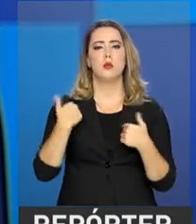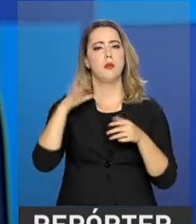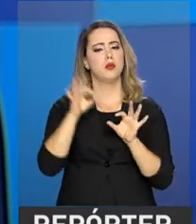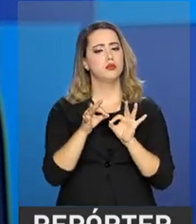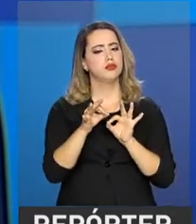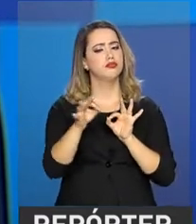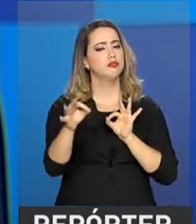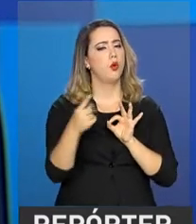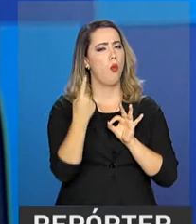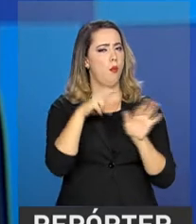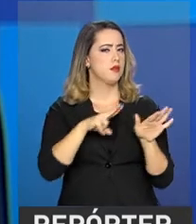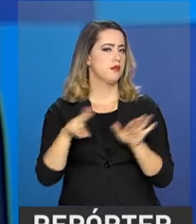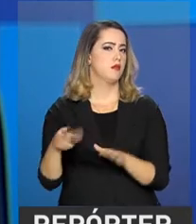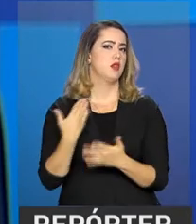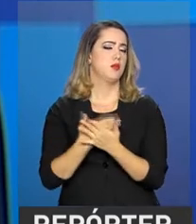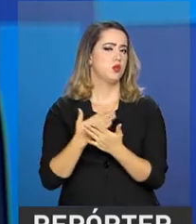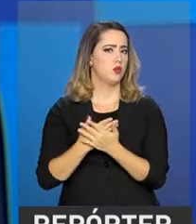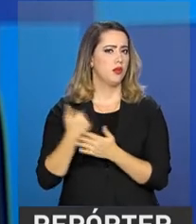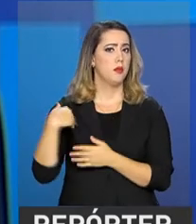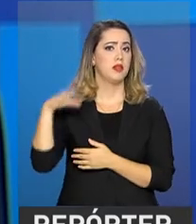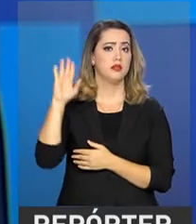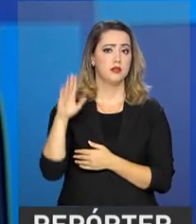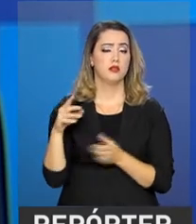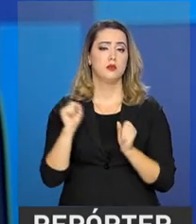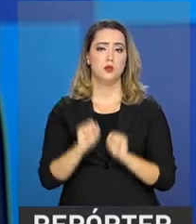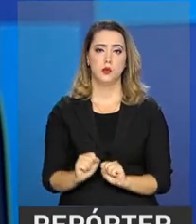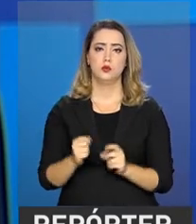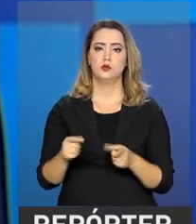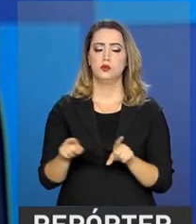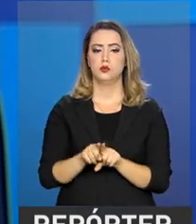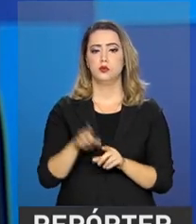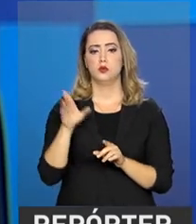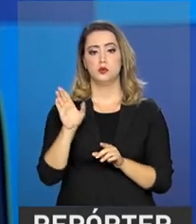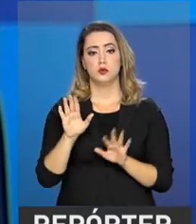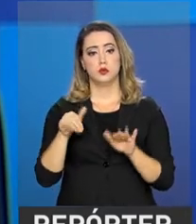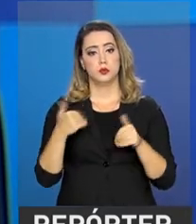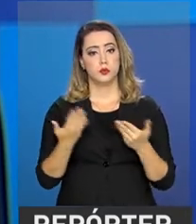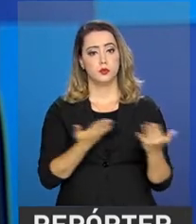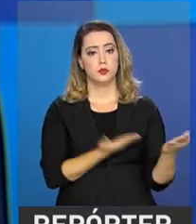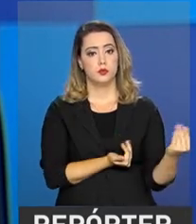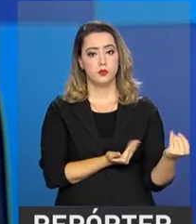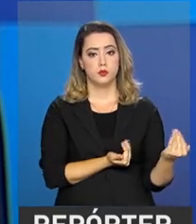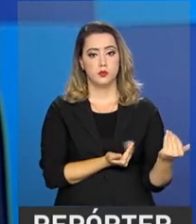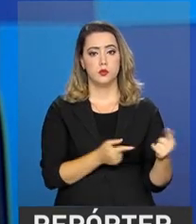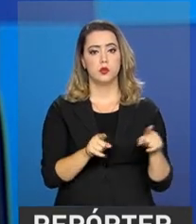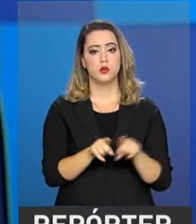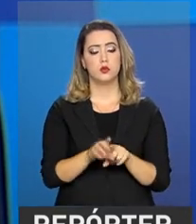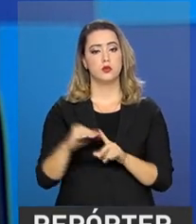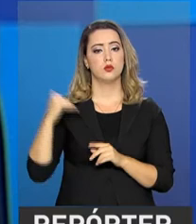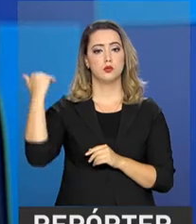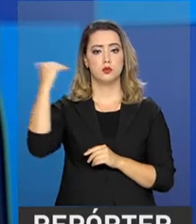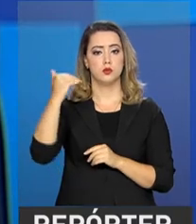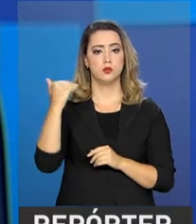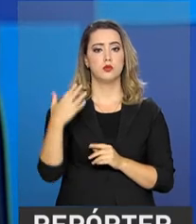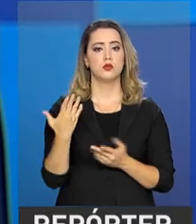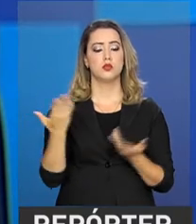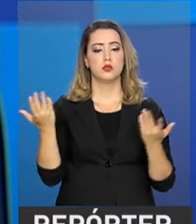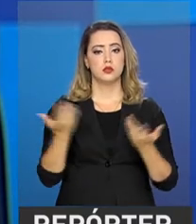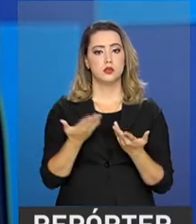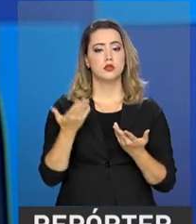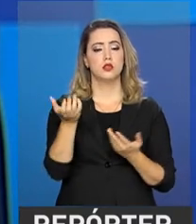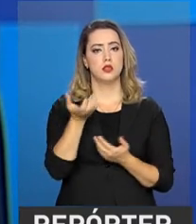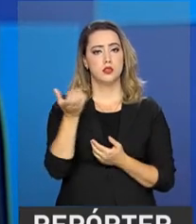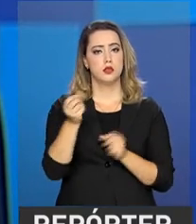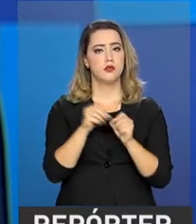distância nós teremos mais espaço para que o jovem eo adulto que se submeter ao enem